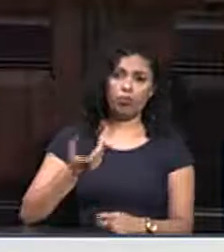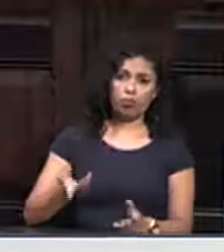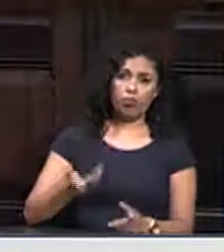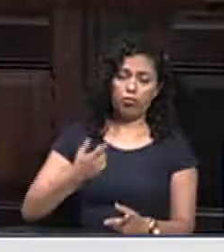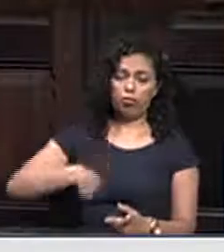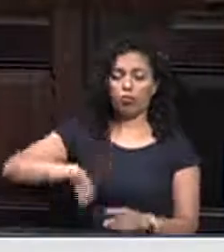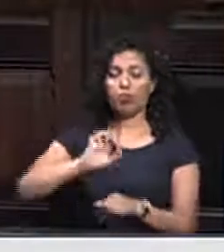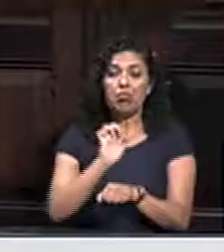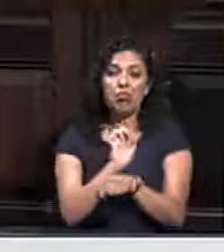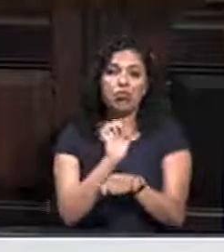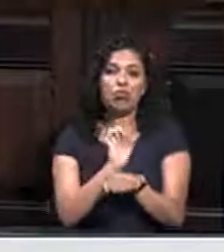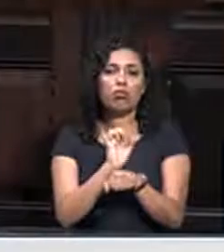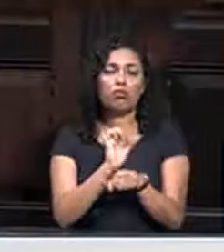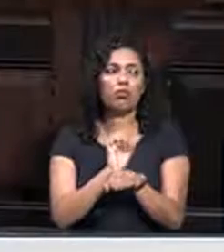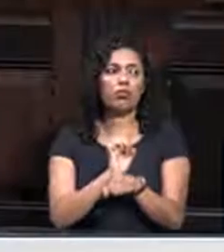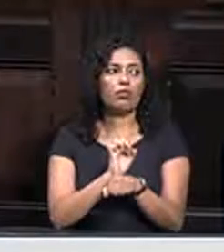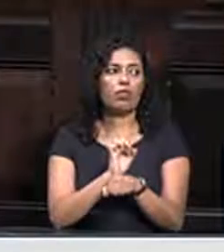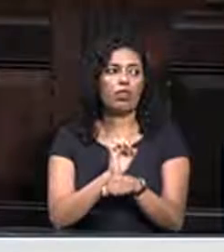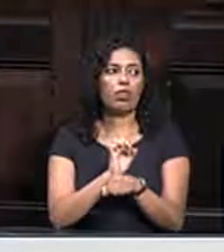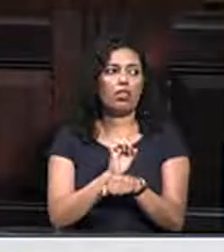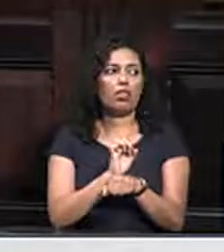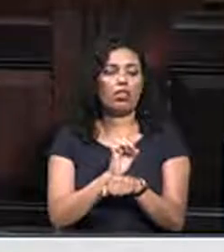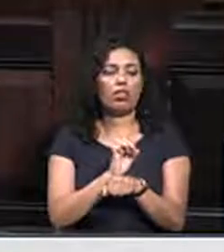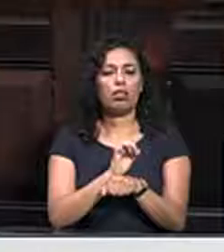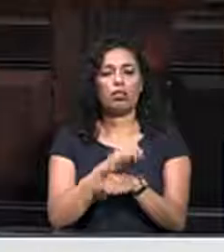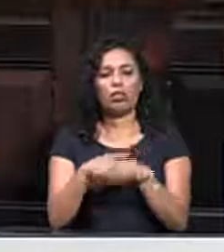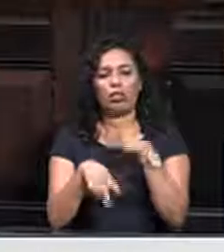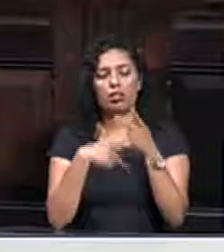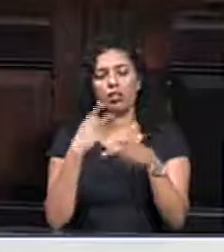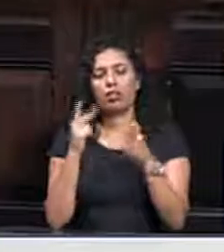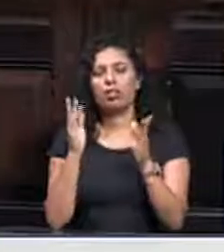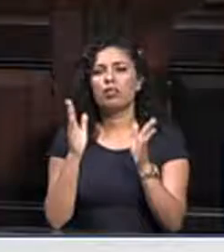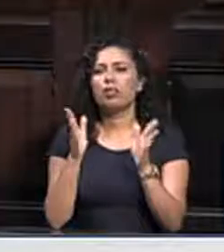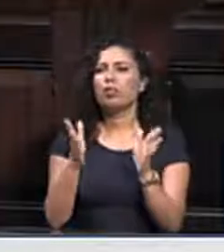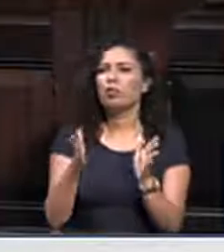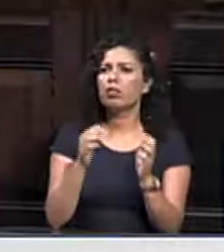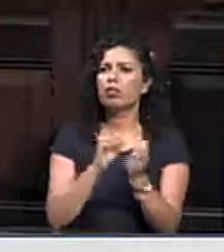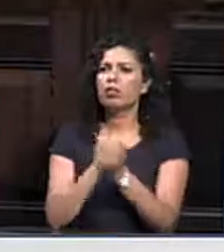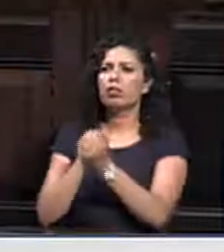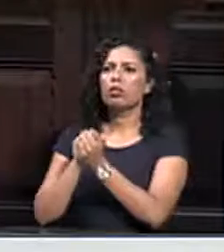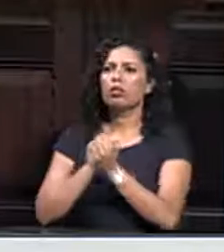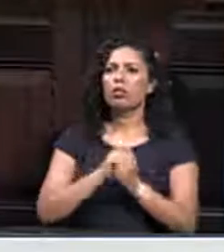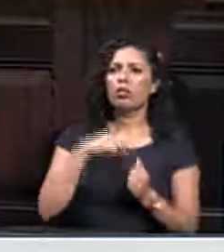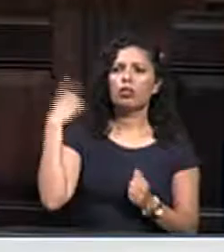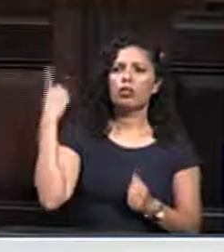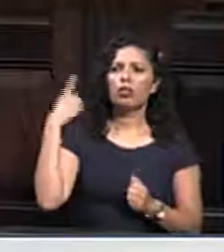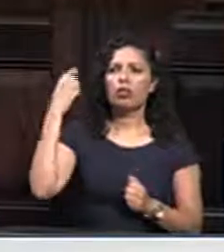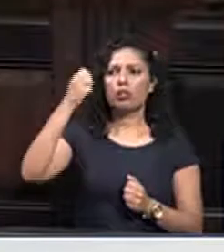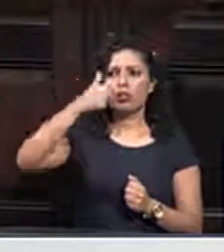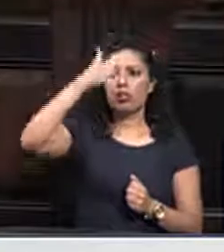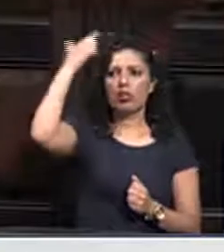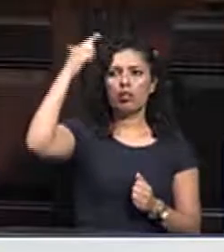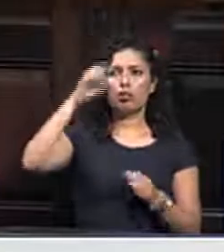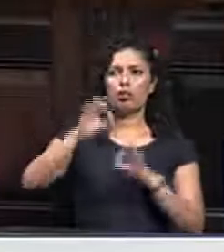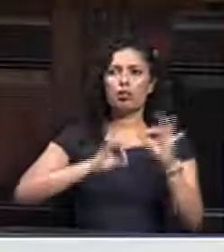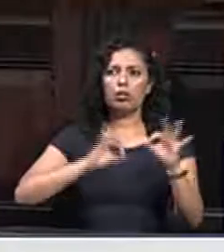esperamos, conforme foi apresentado pelo deputado Luiz Paulo, que realmente seja realizada uma audiência